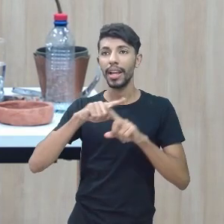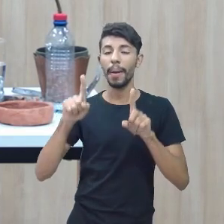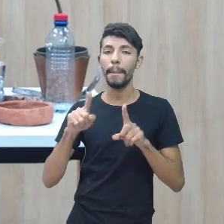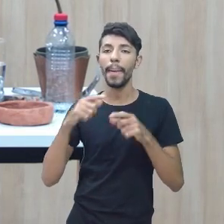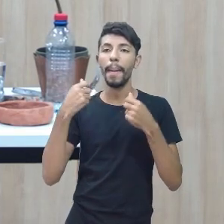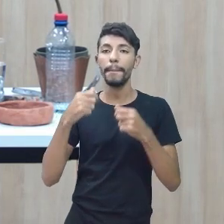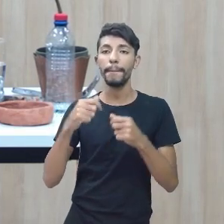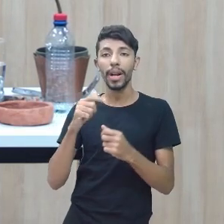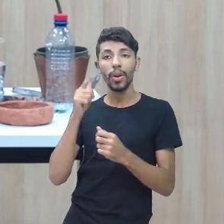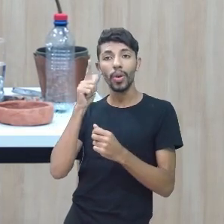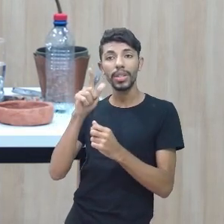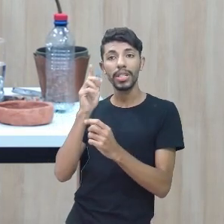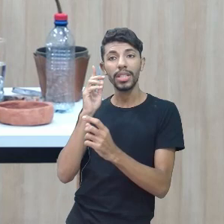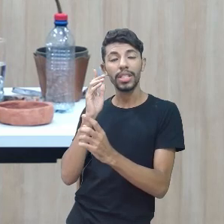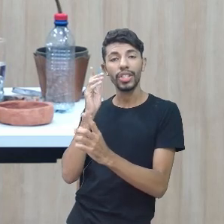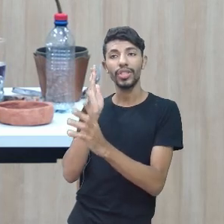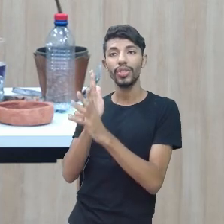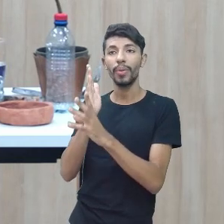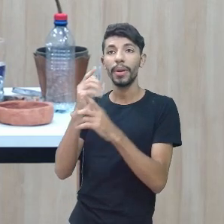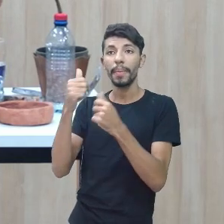e faz parte do nosso dia a dia.